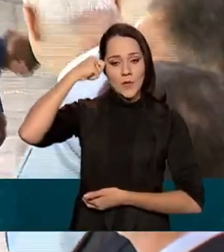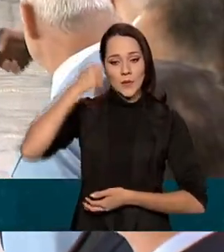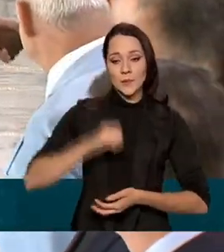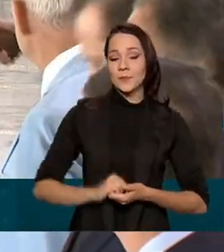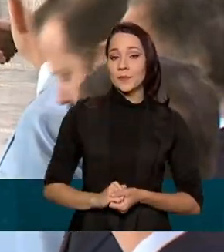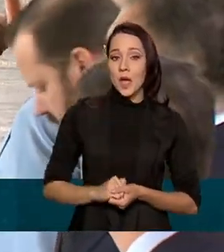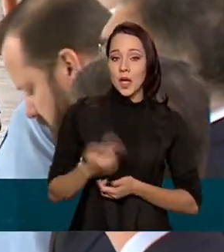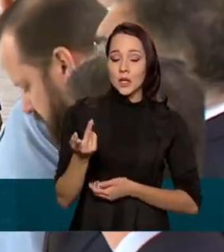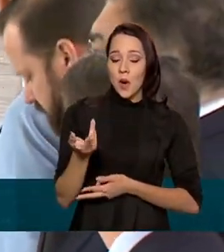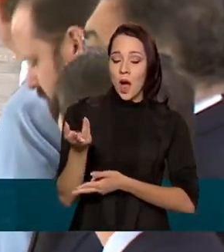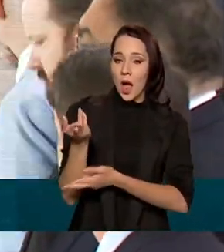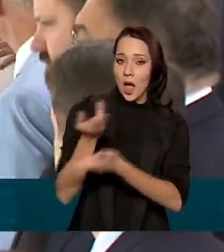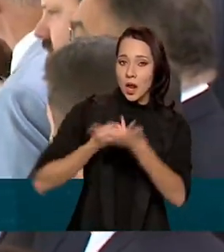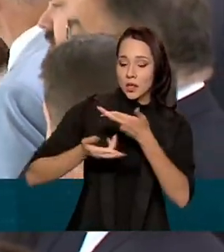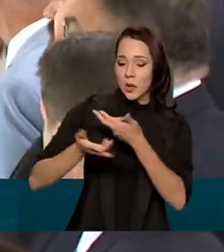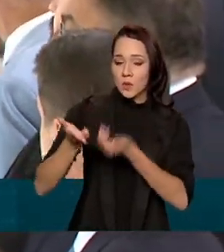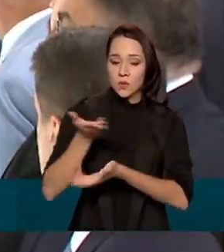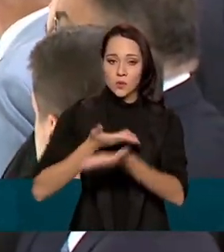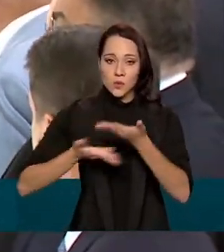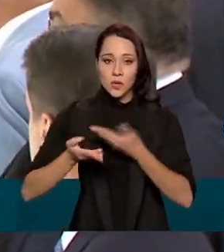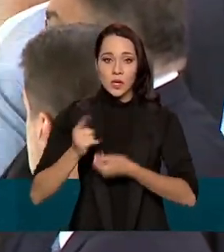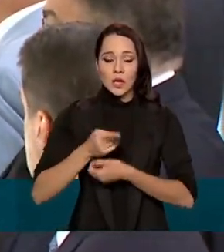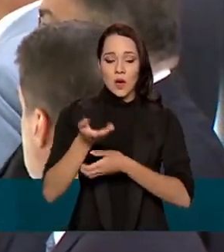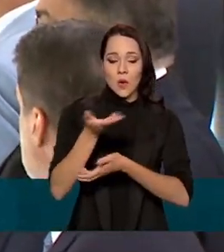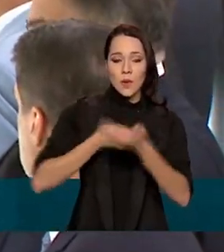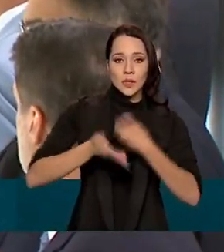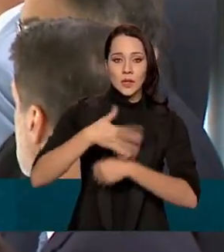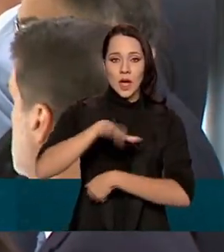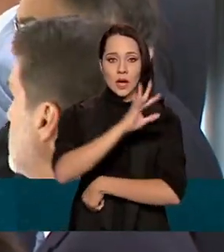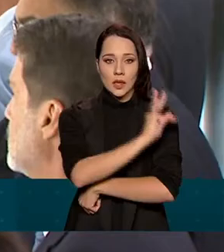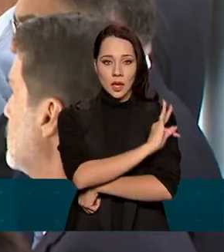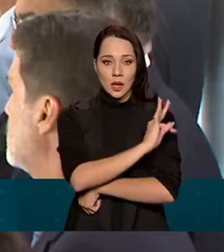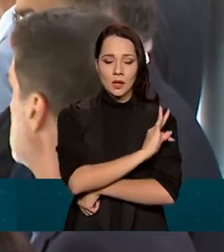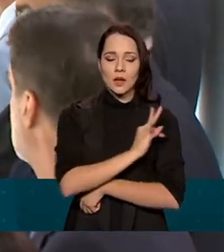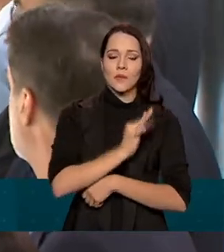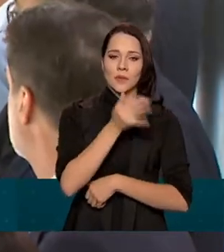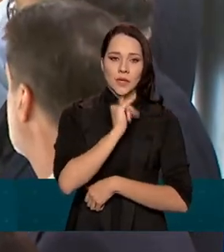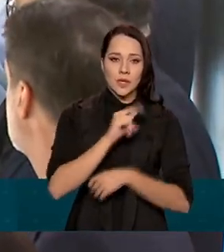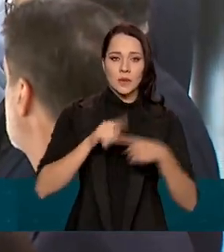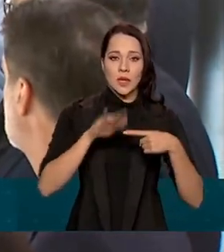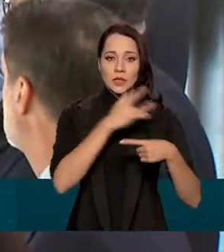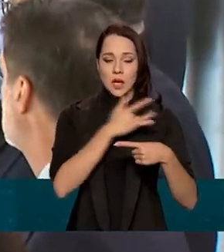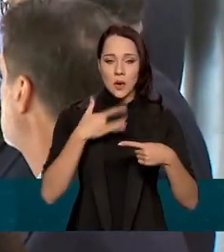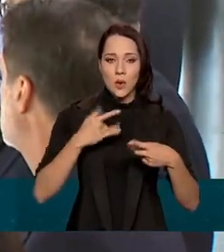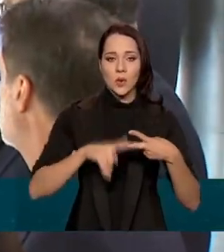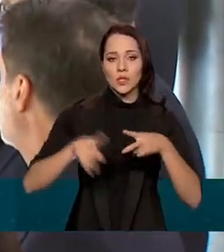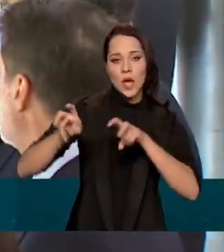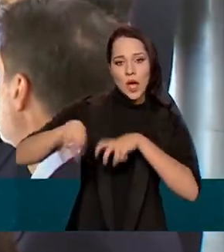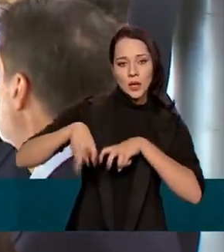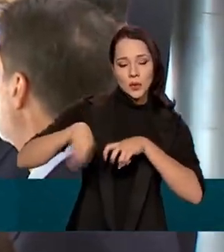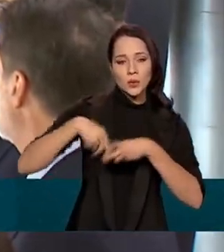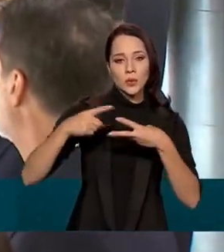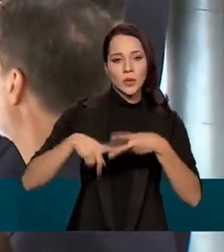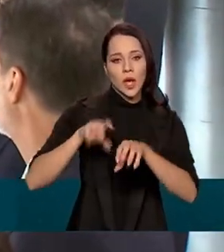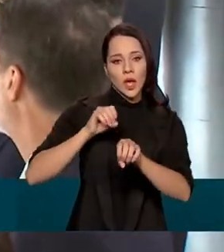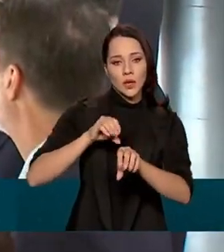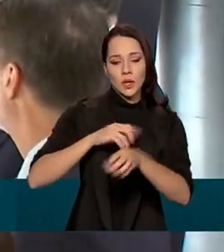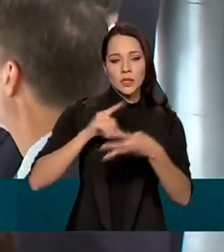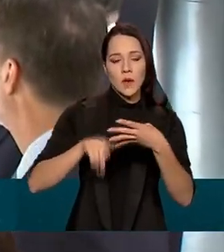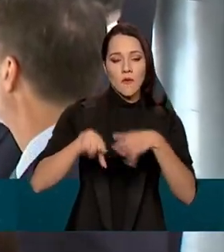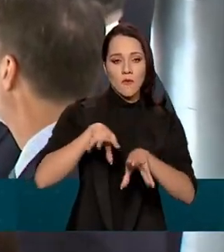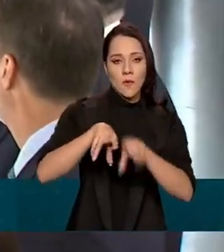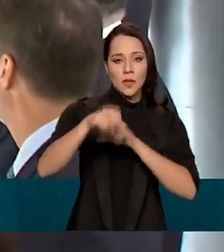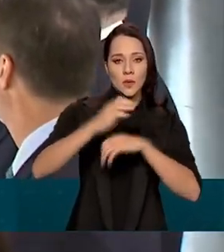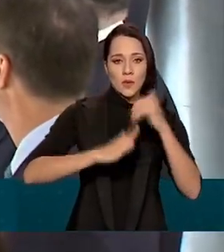relação bilateral, ela é marcada pela cooperação técnica em áreas como saúde, agricultura, educação,